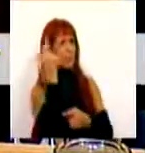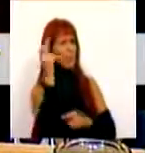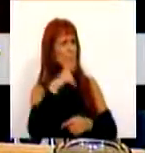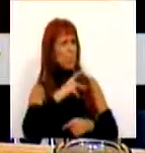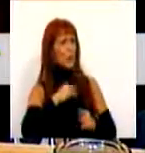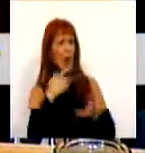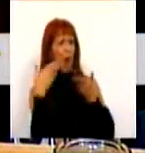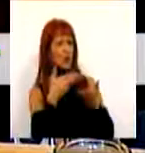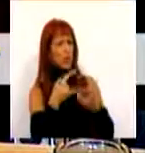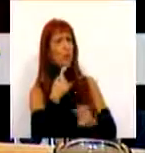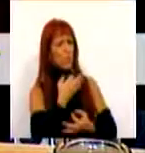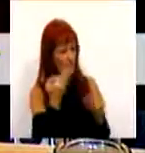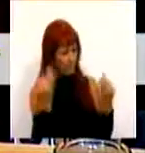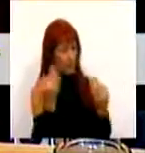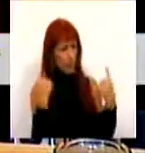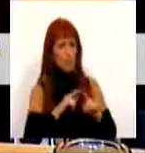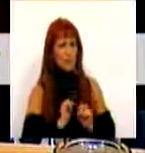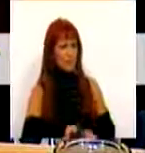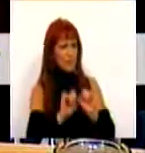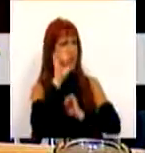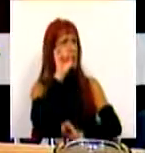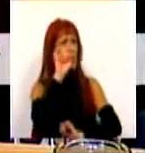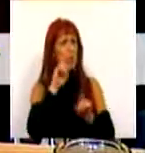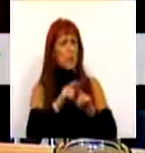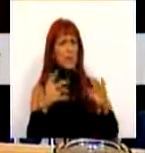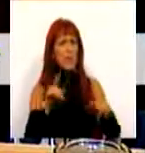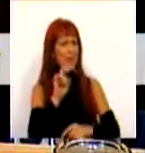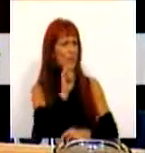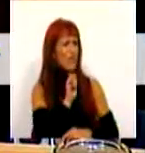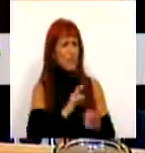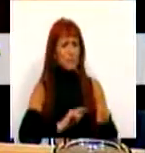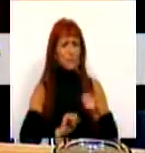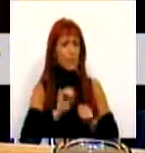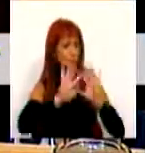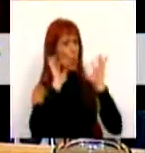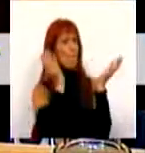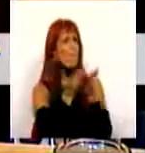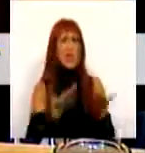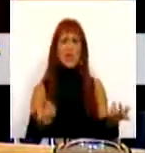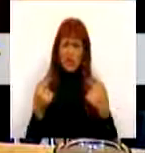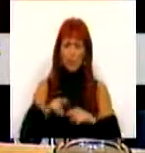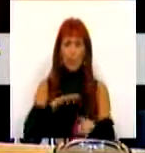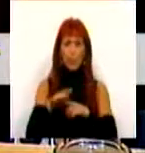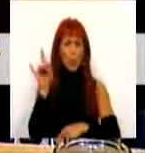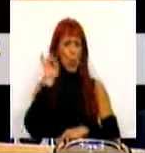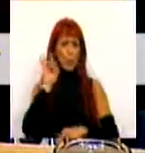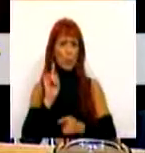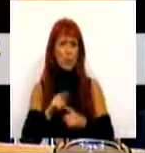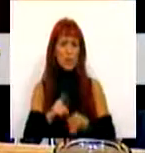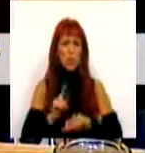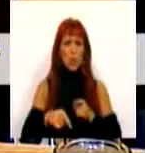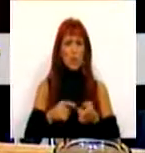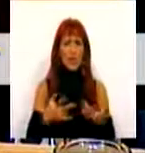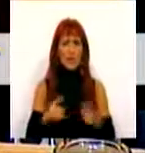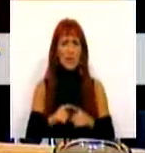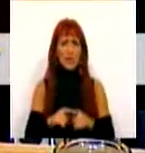como contribuinte líquido para a segurança e defesa globais, e tem um efeito importante, seria